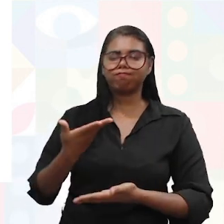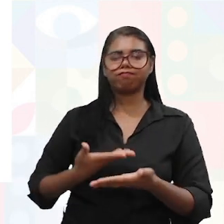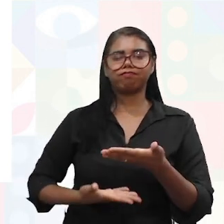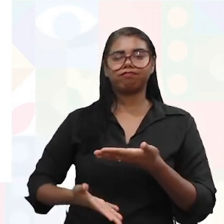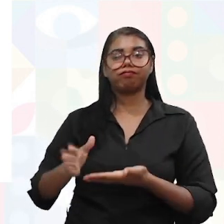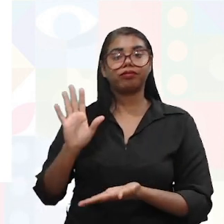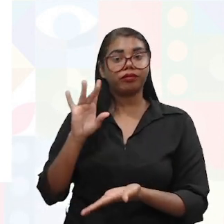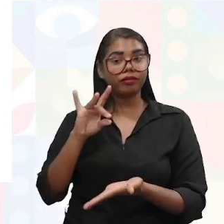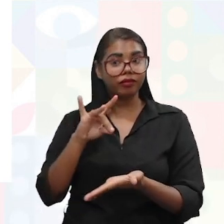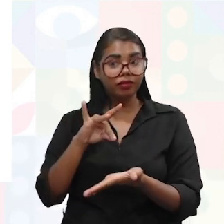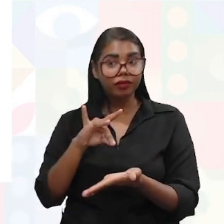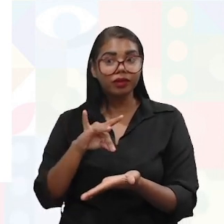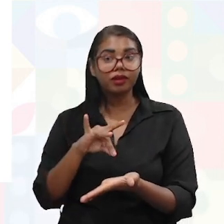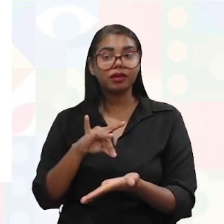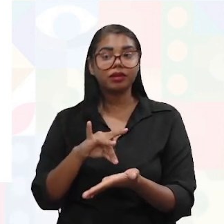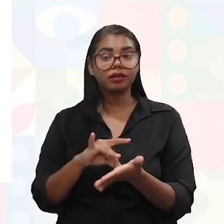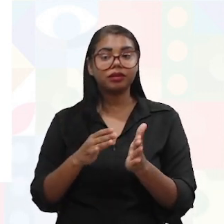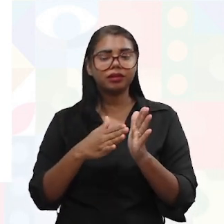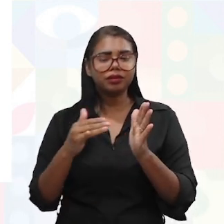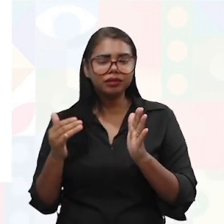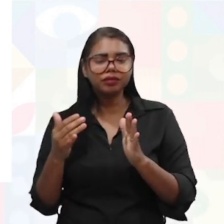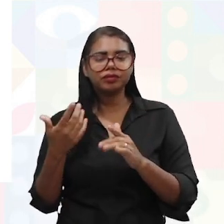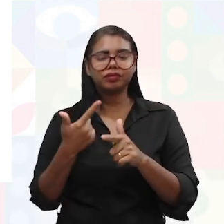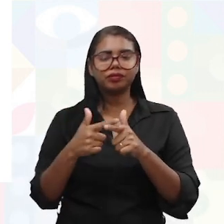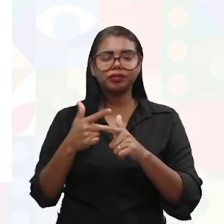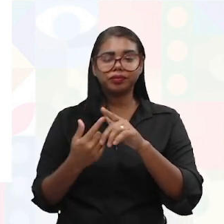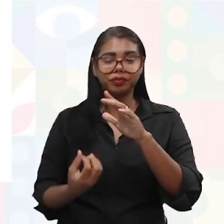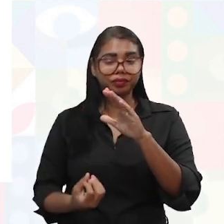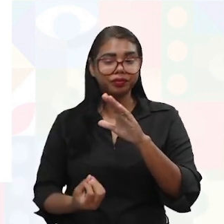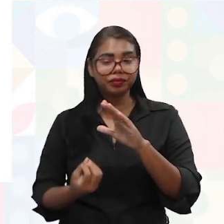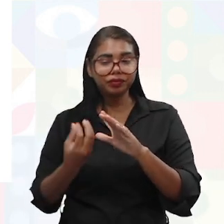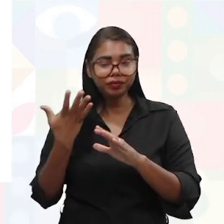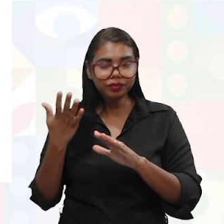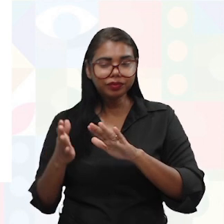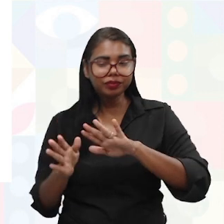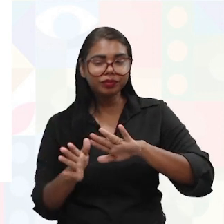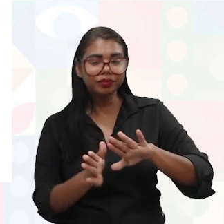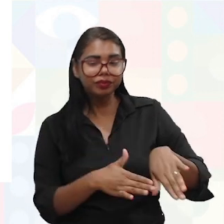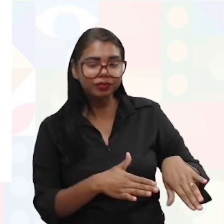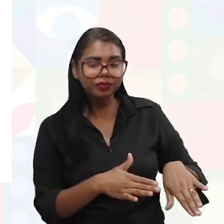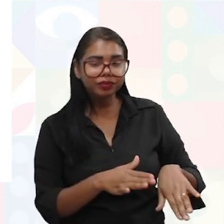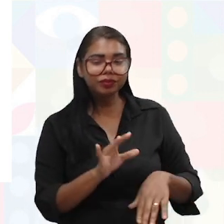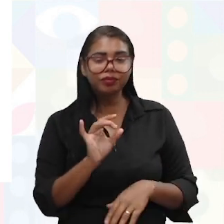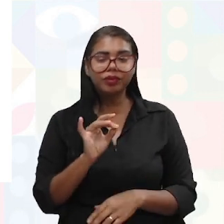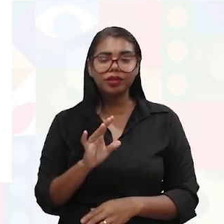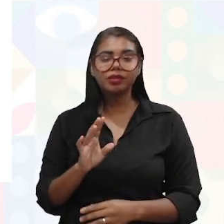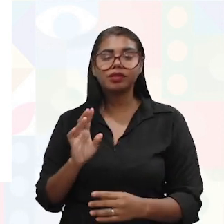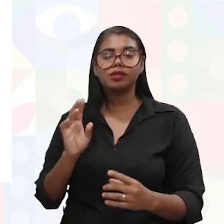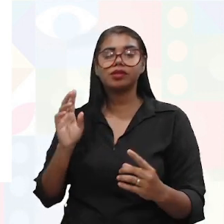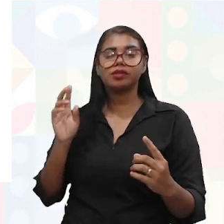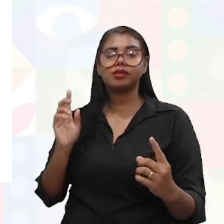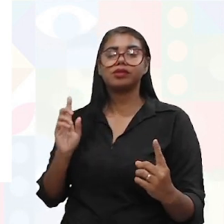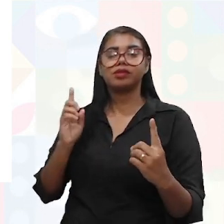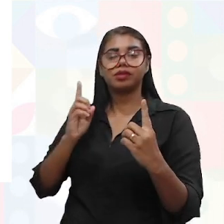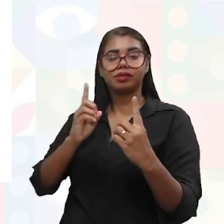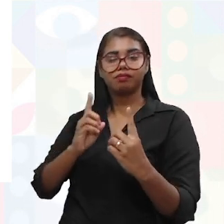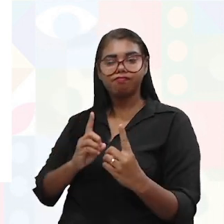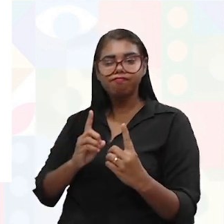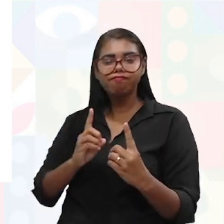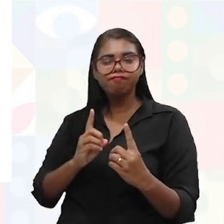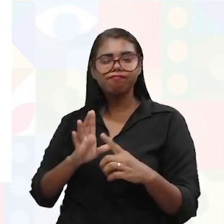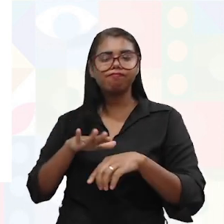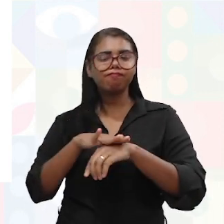estar retirando alguns problemas que apenas por ouvir aquele trabalhador ele vai ser